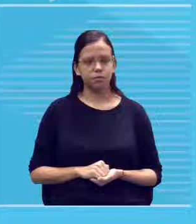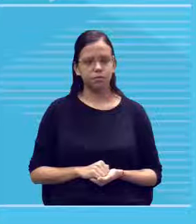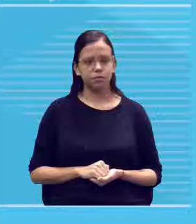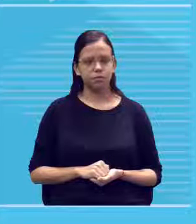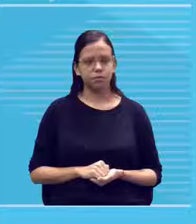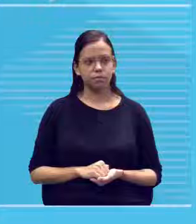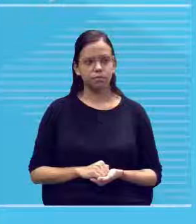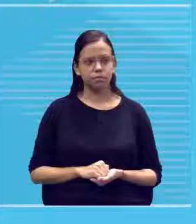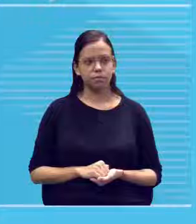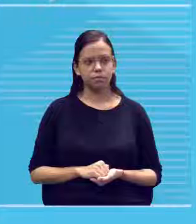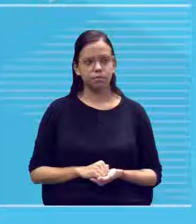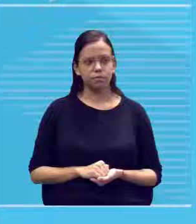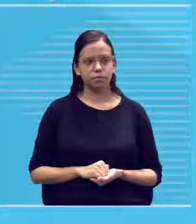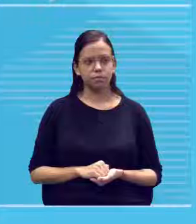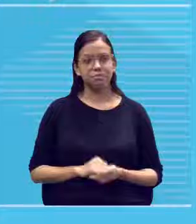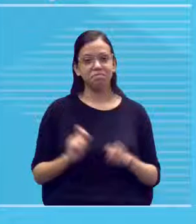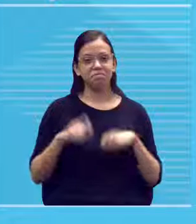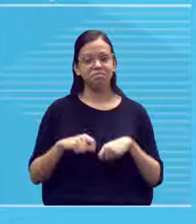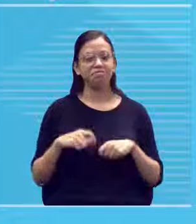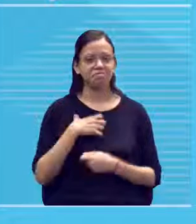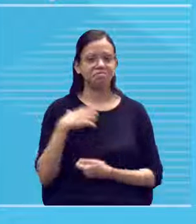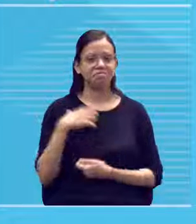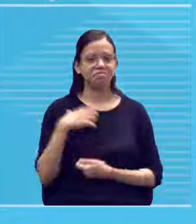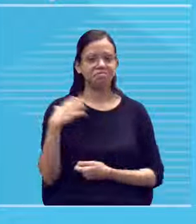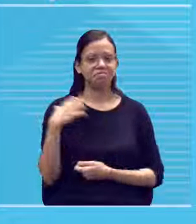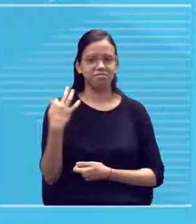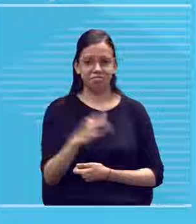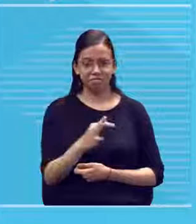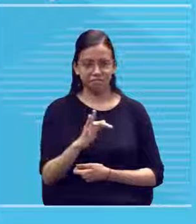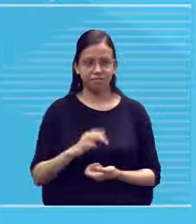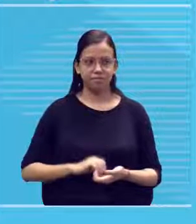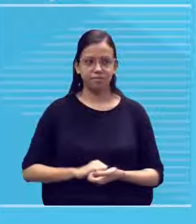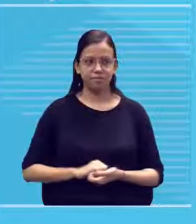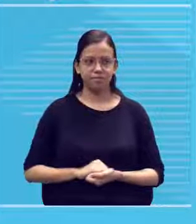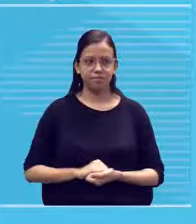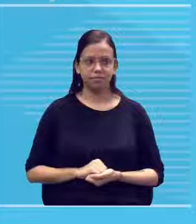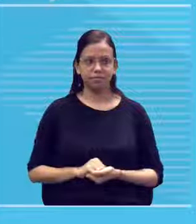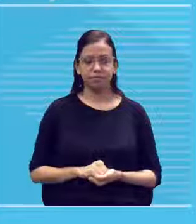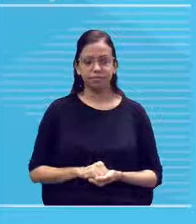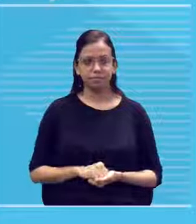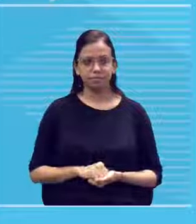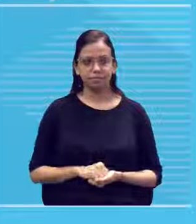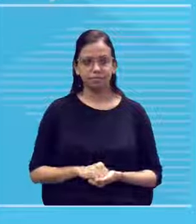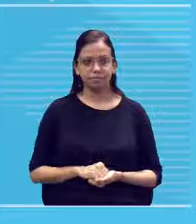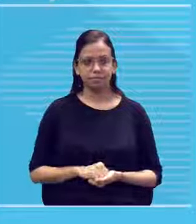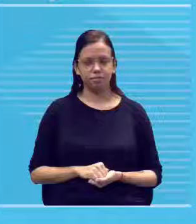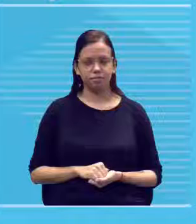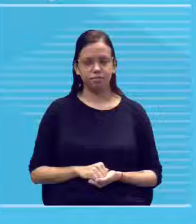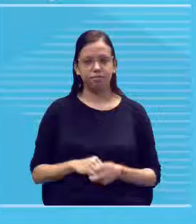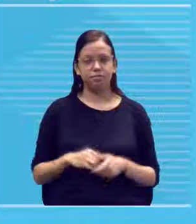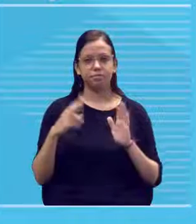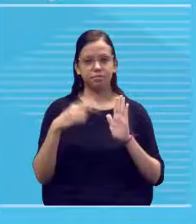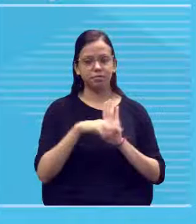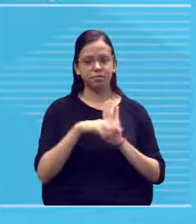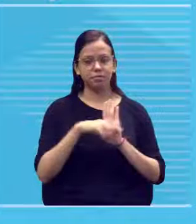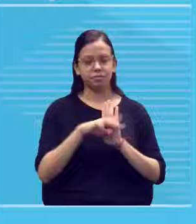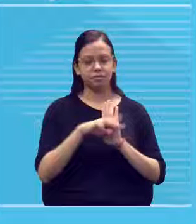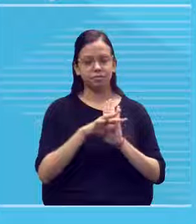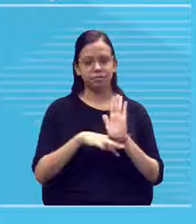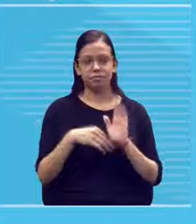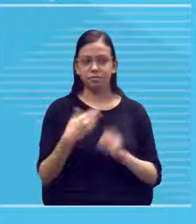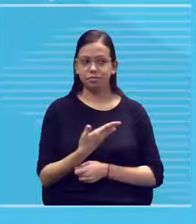você vai ficar todo quebrado casa a vassoura não preste ela poderá ter outras